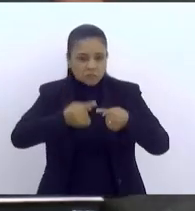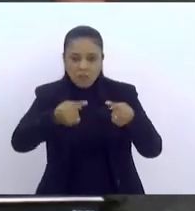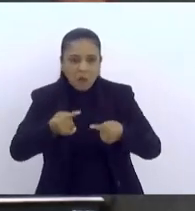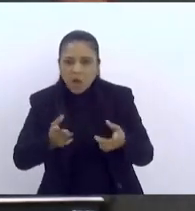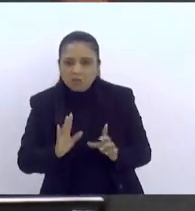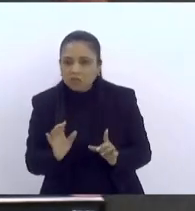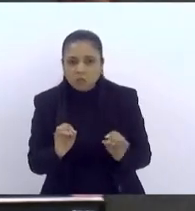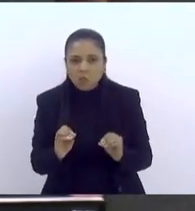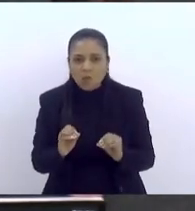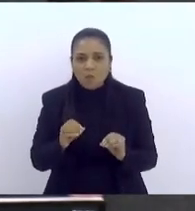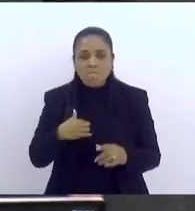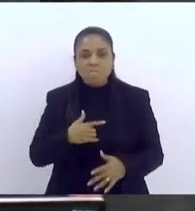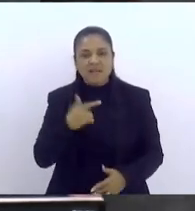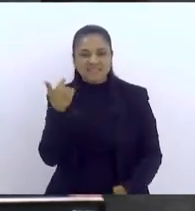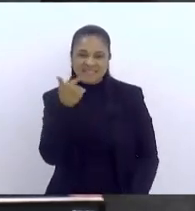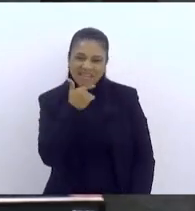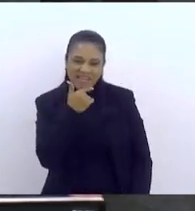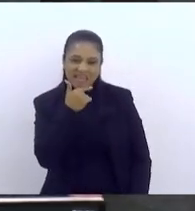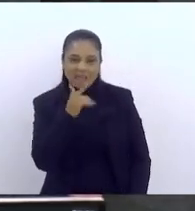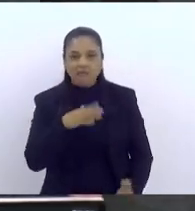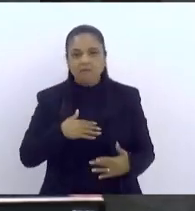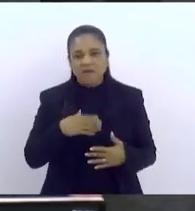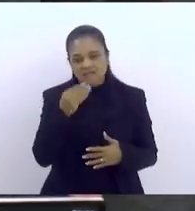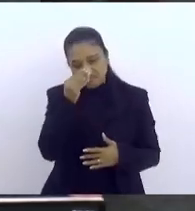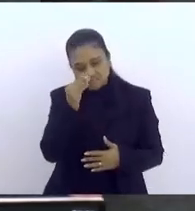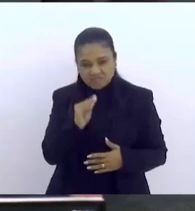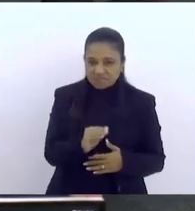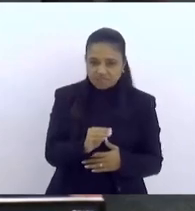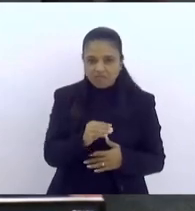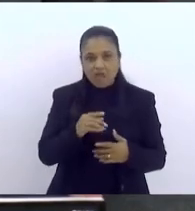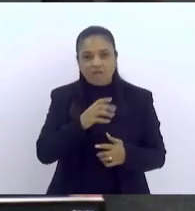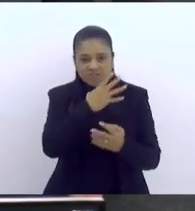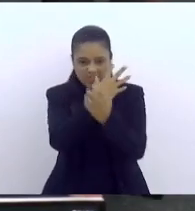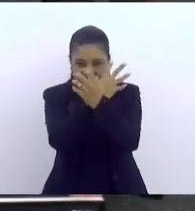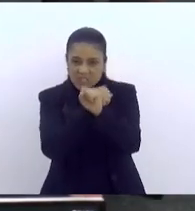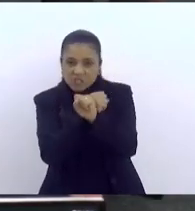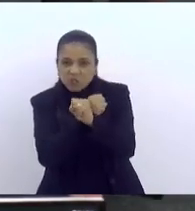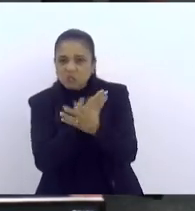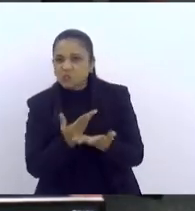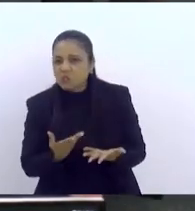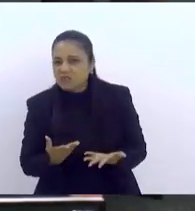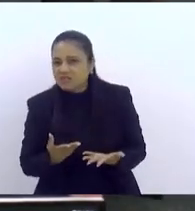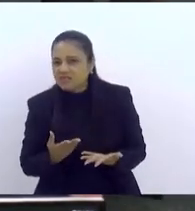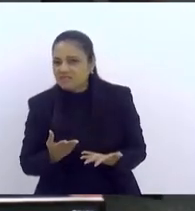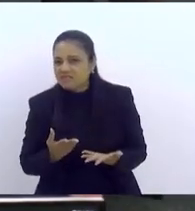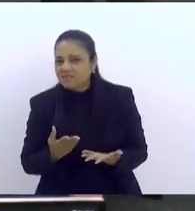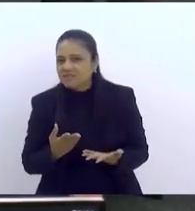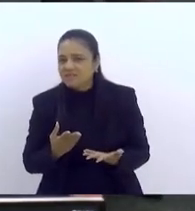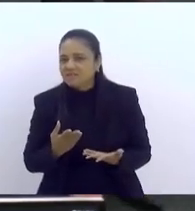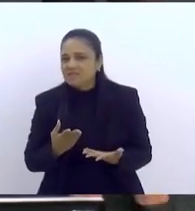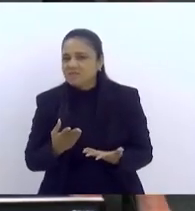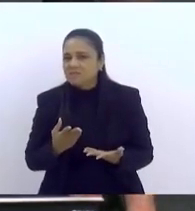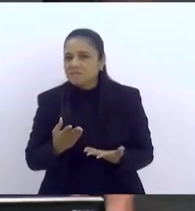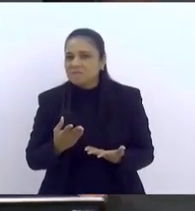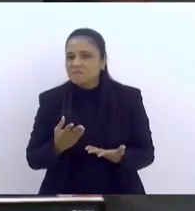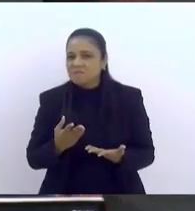zomba, você bane, você censura, mas você